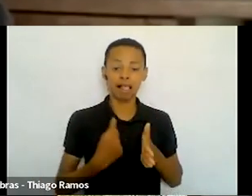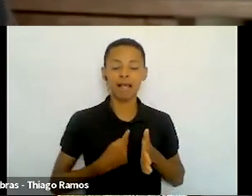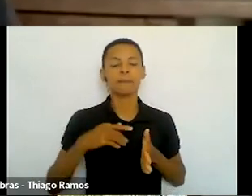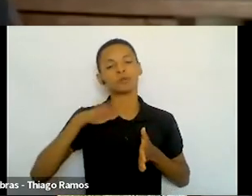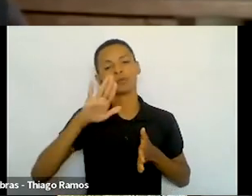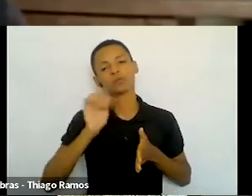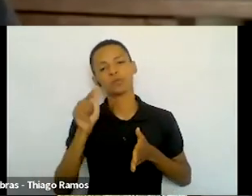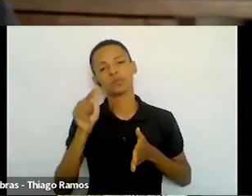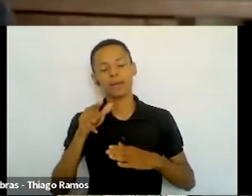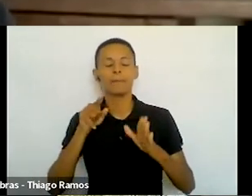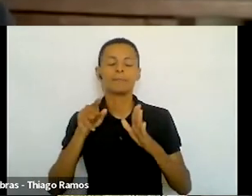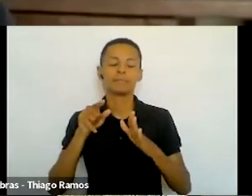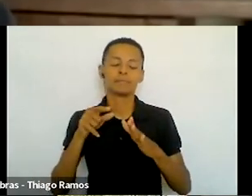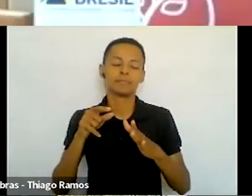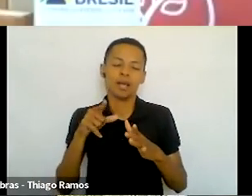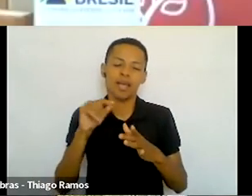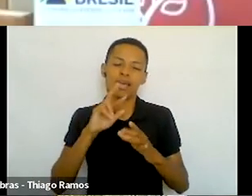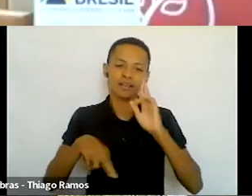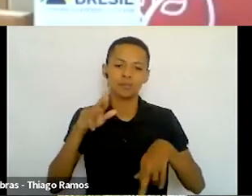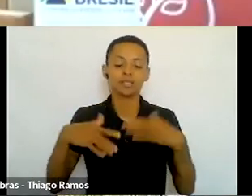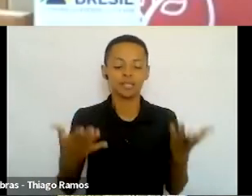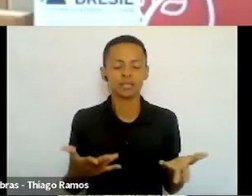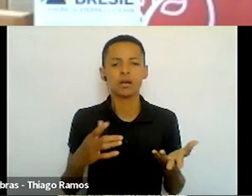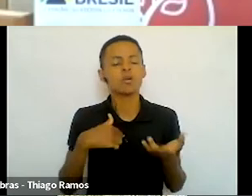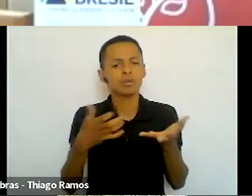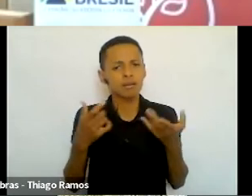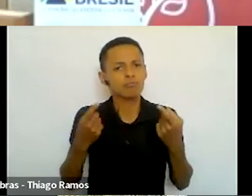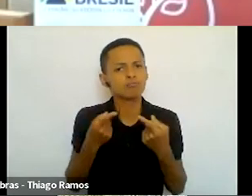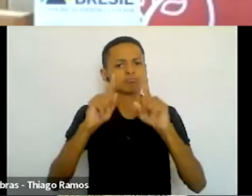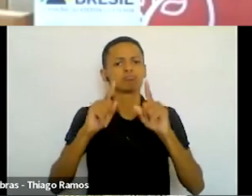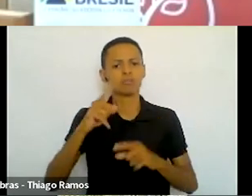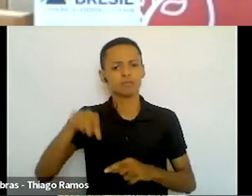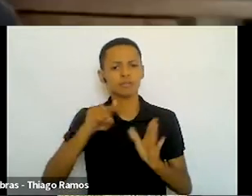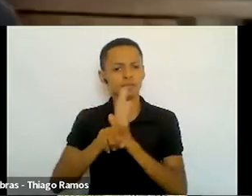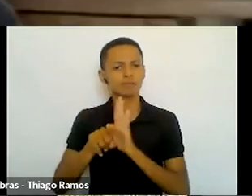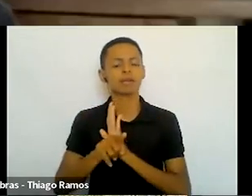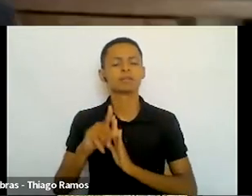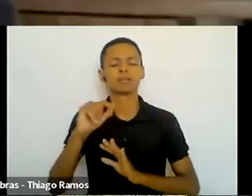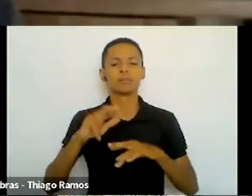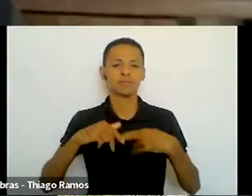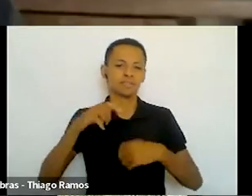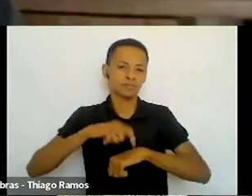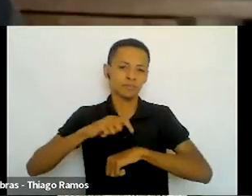eu quero fazer aqui uma provocação de perguntas, né, nesse espaço tão privilegiado de fala.